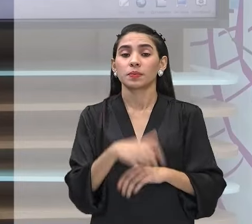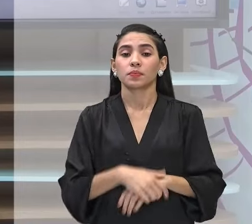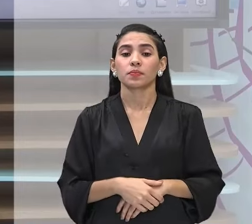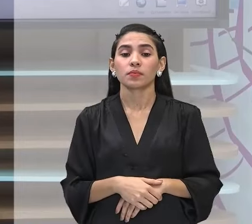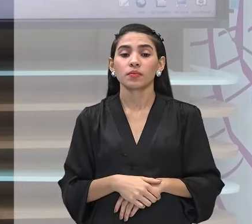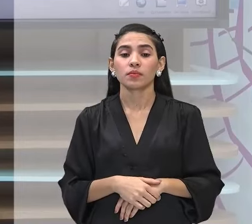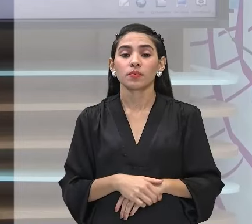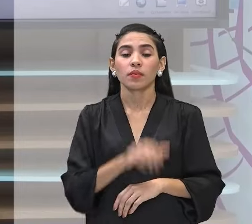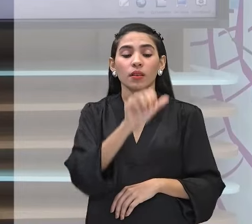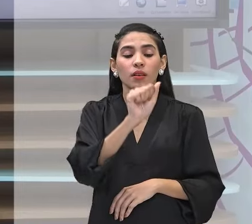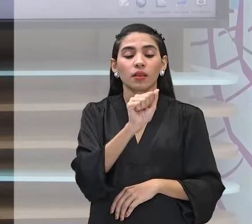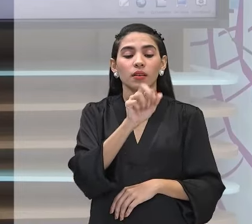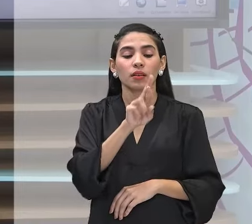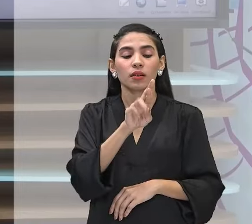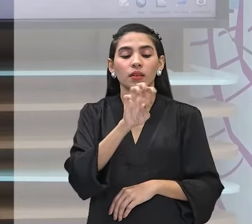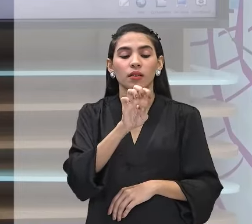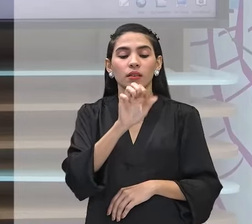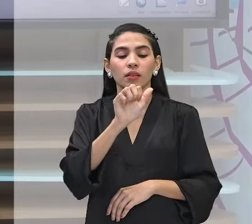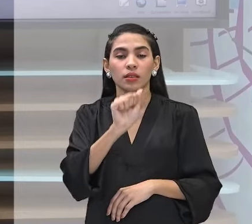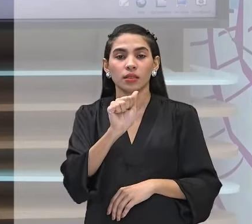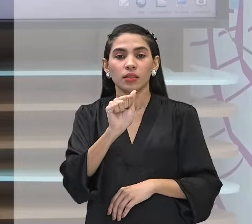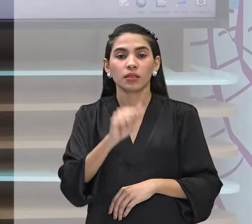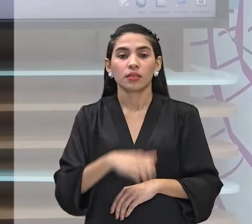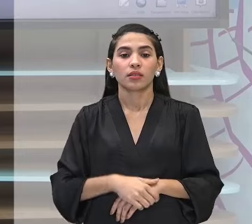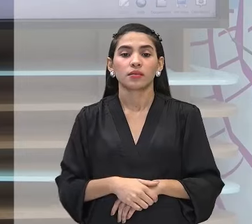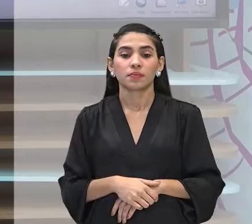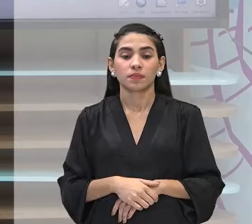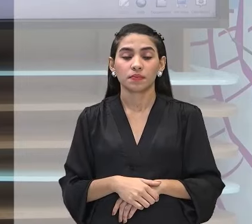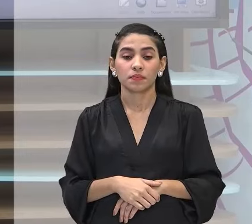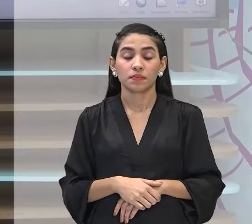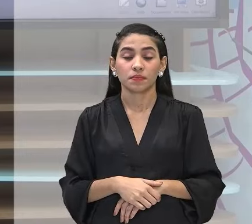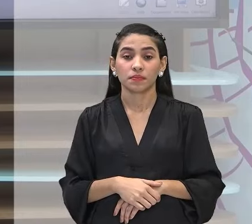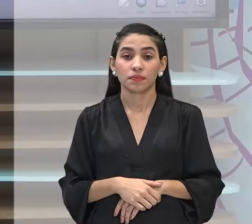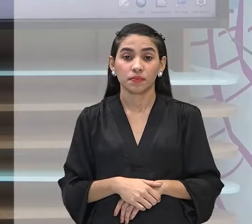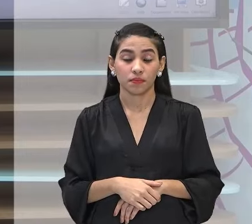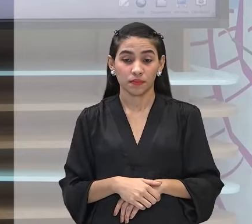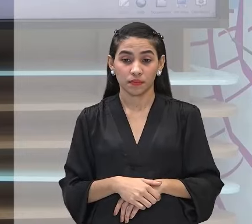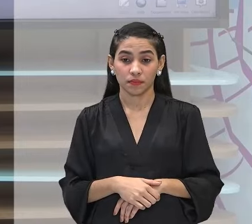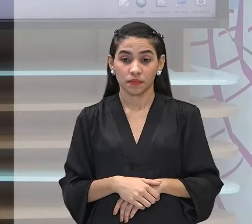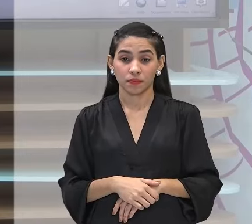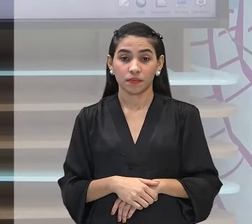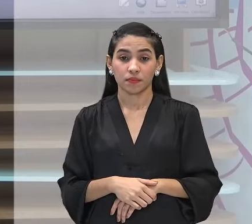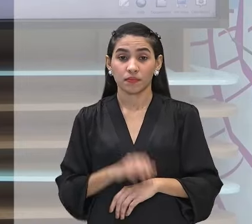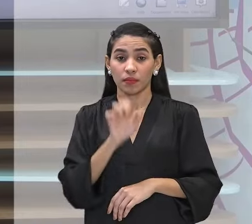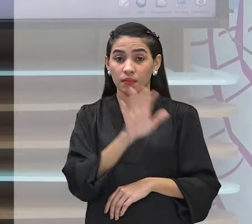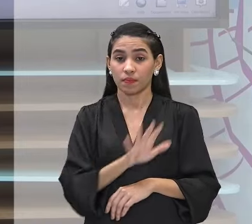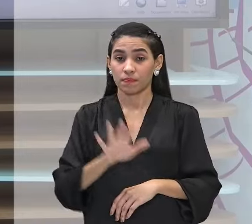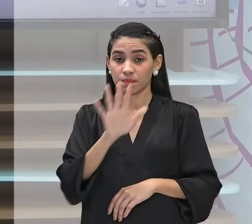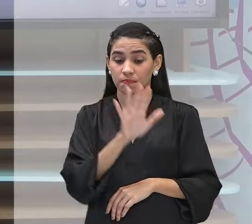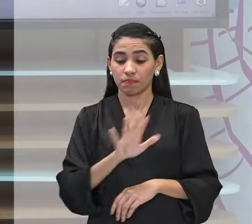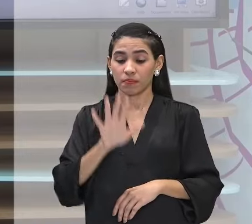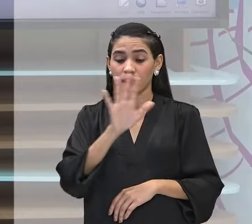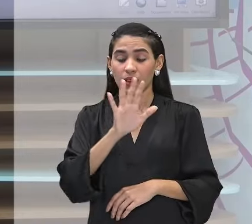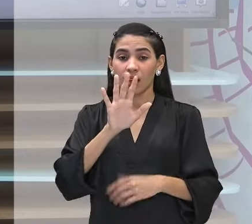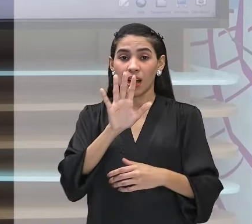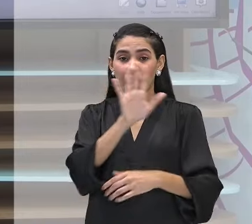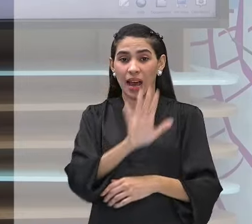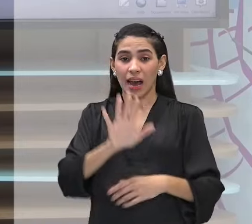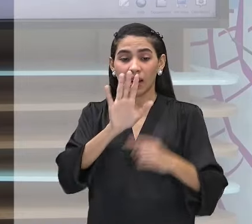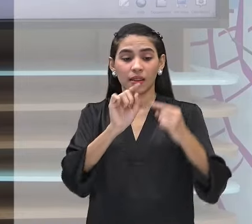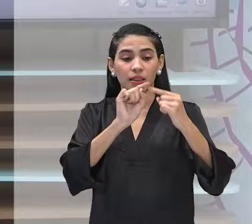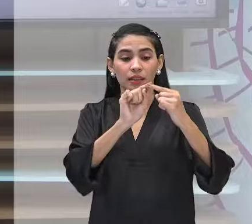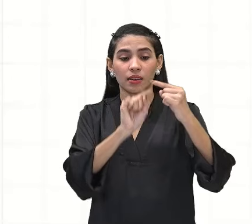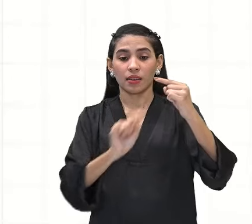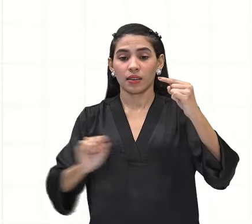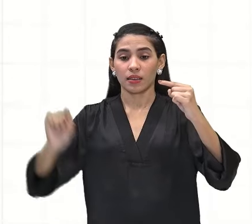é a área dessa situação ou seja a região interna